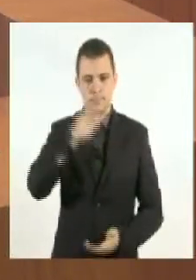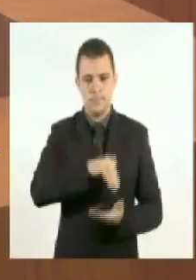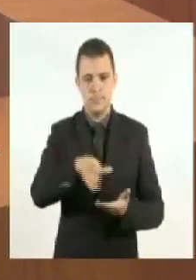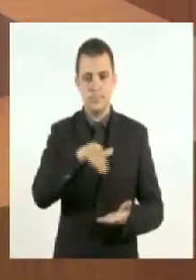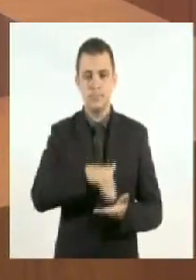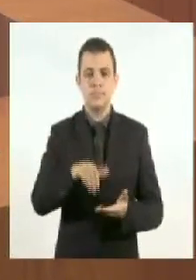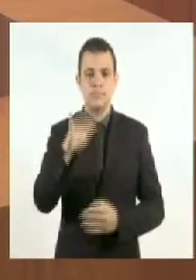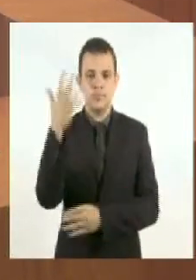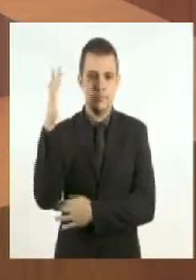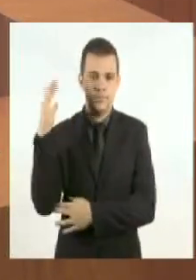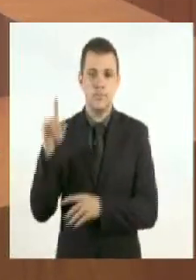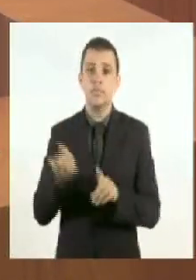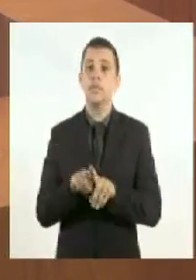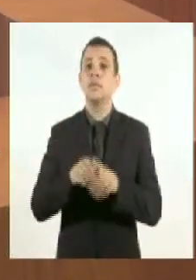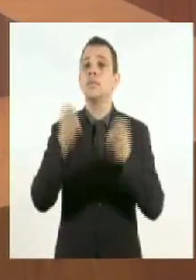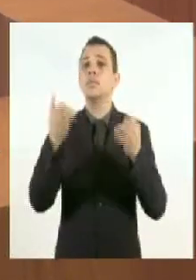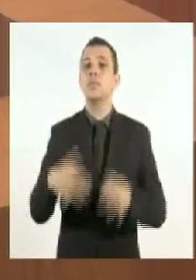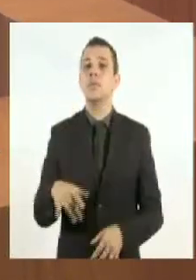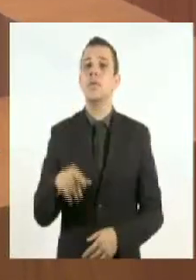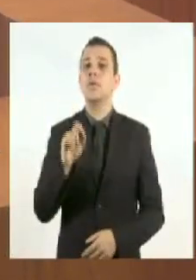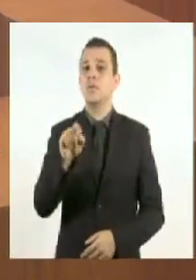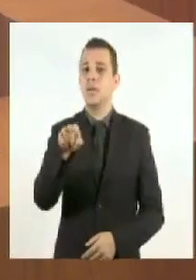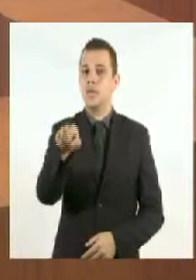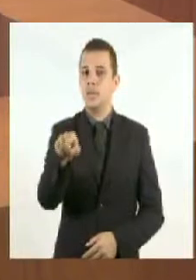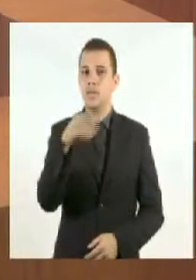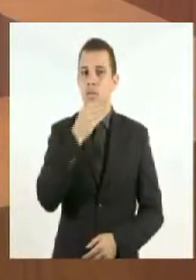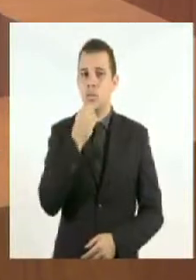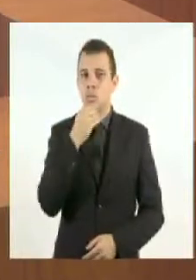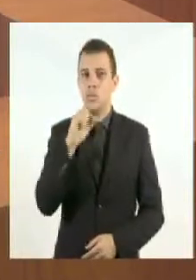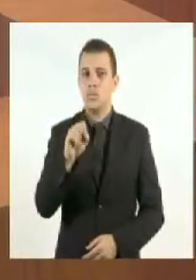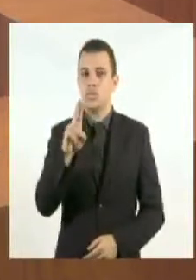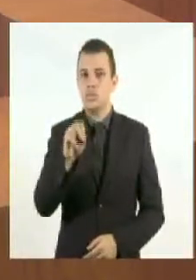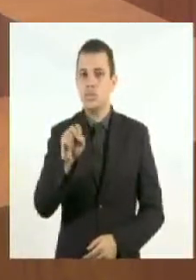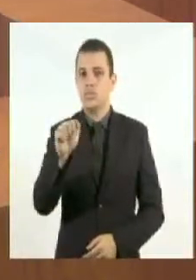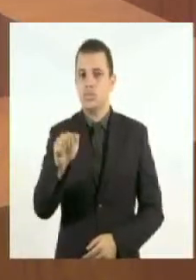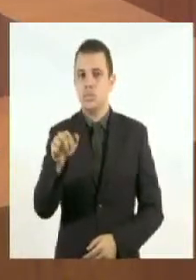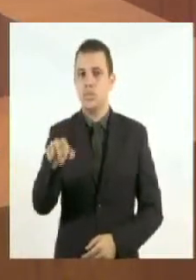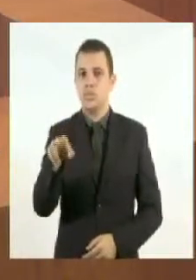ataquei. Eu nem sequer citei nenhum município